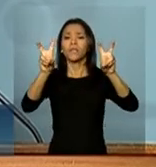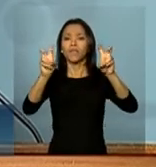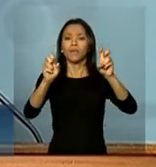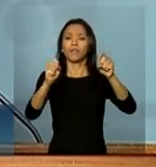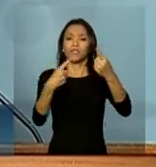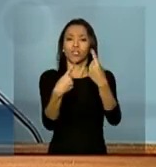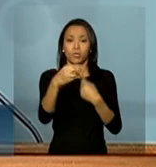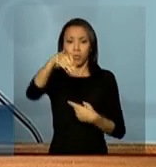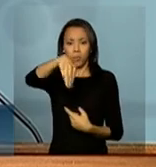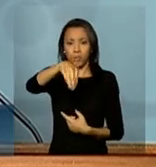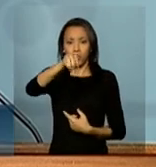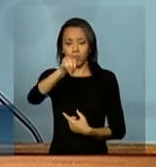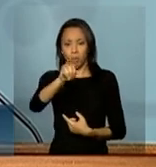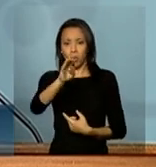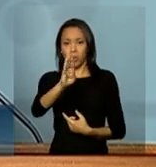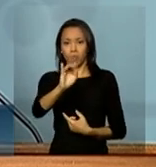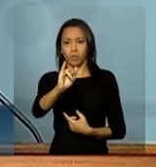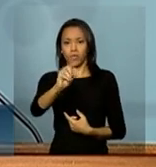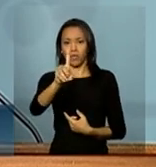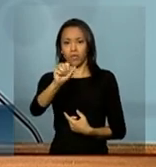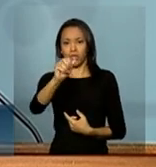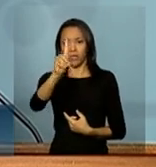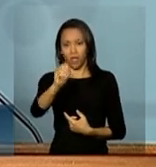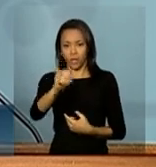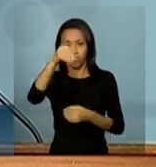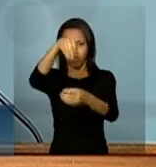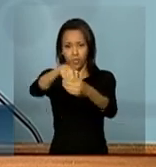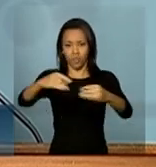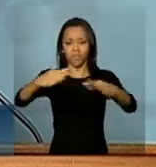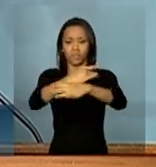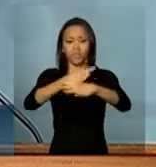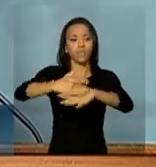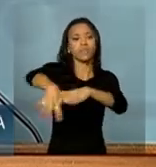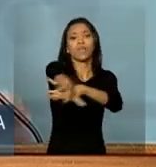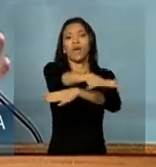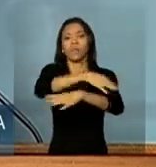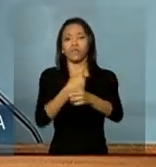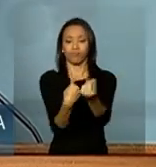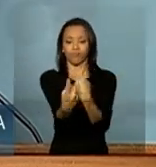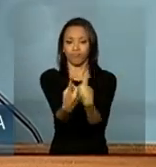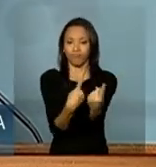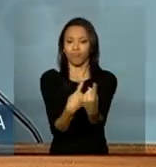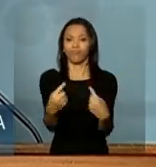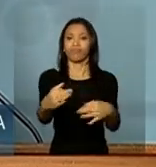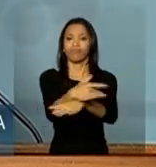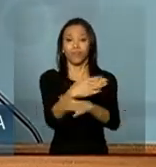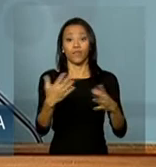mobilidade urbana, e que passou a ter na agenda,